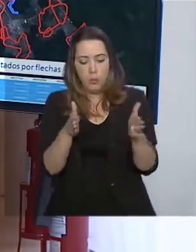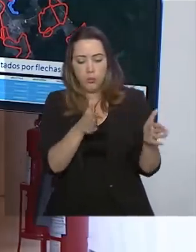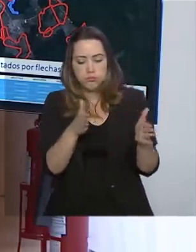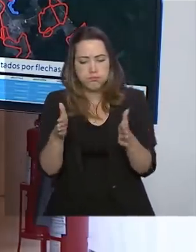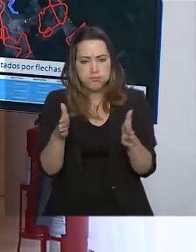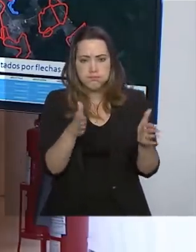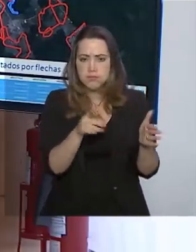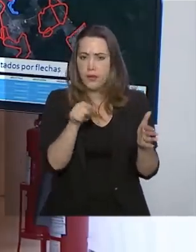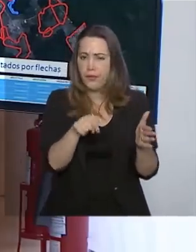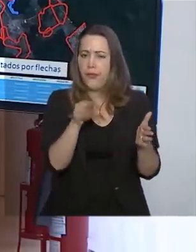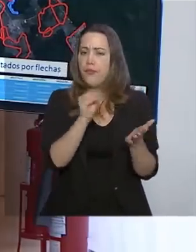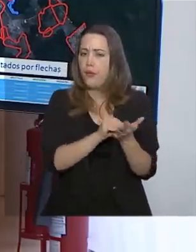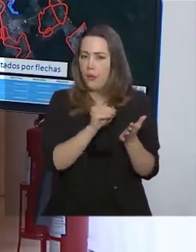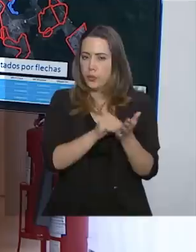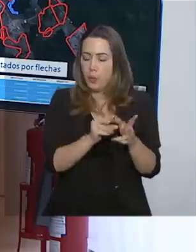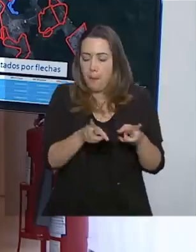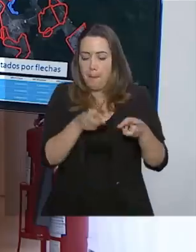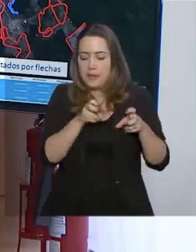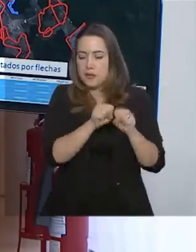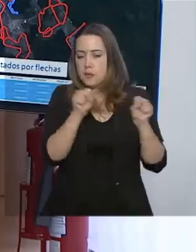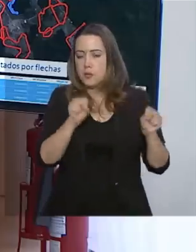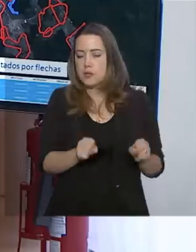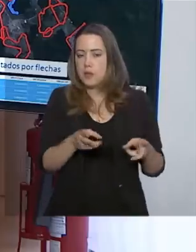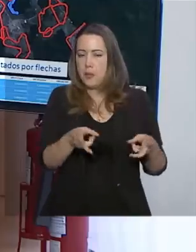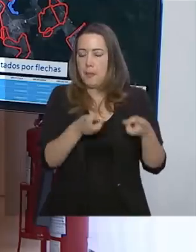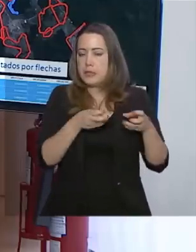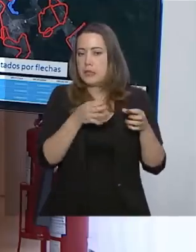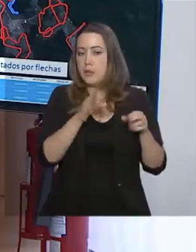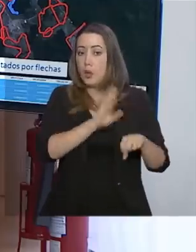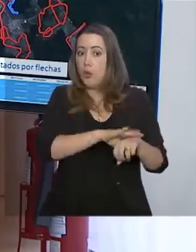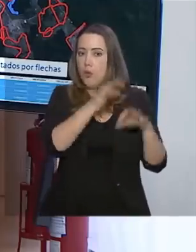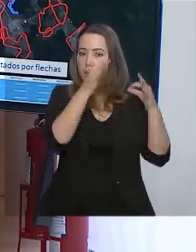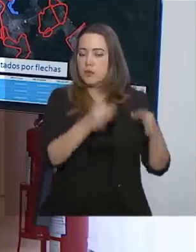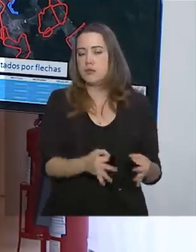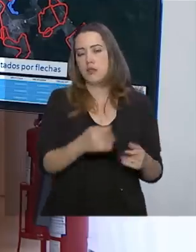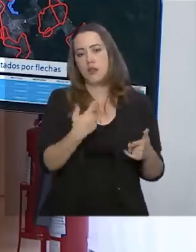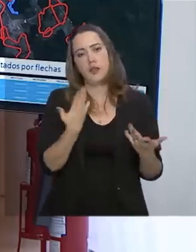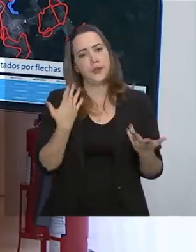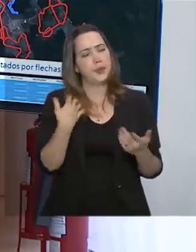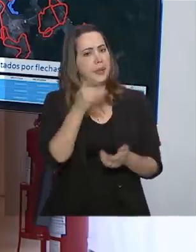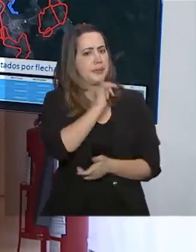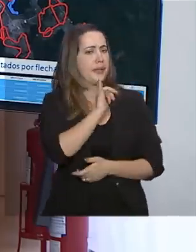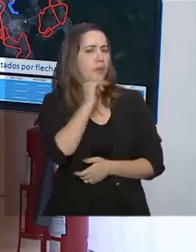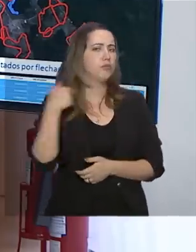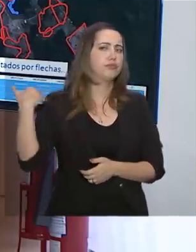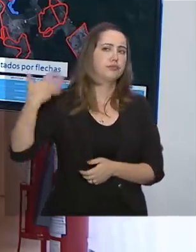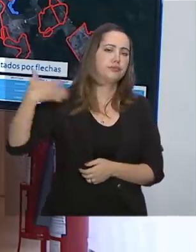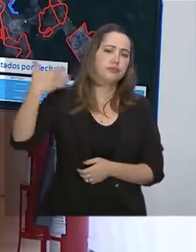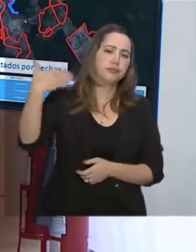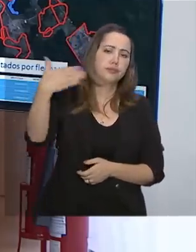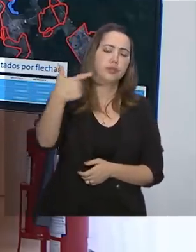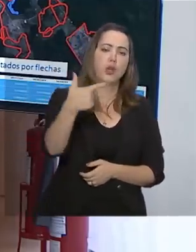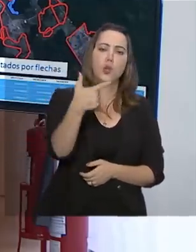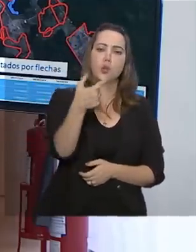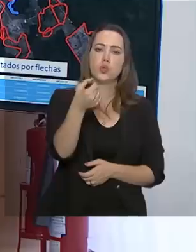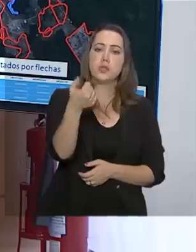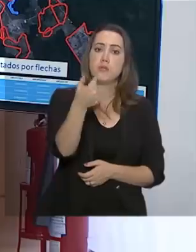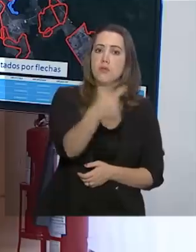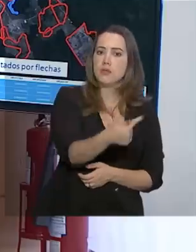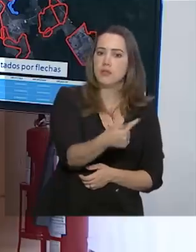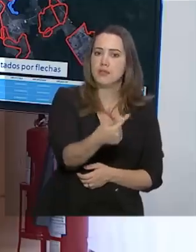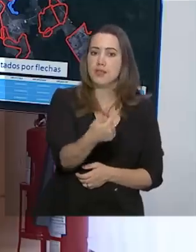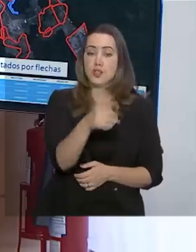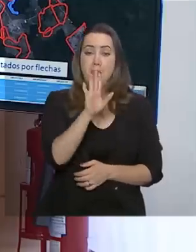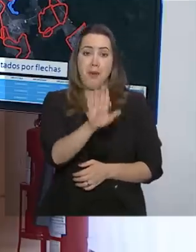não contabilizadas no momento adequado vocês vejam que tem exemplos desde 2017 que foram computados agora na conta de